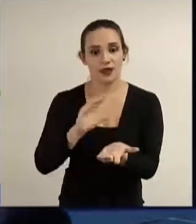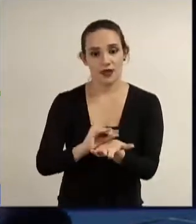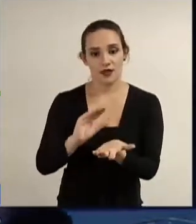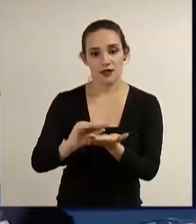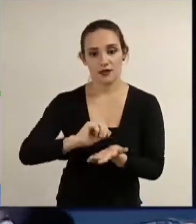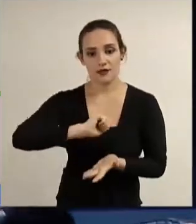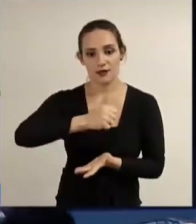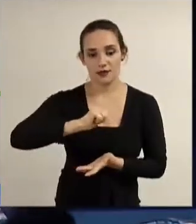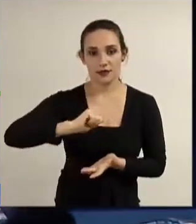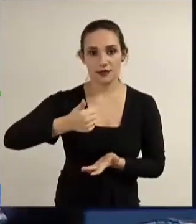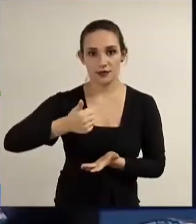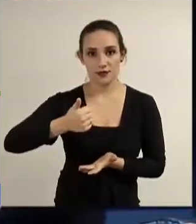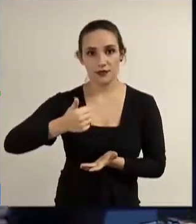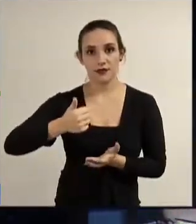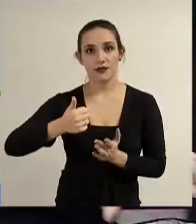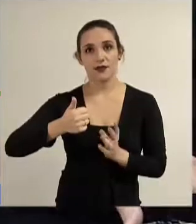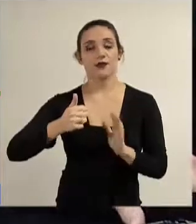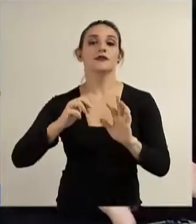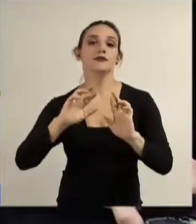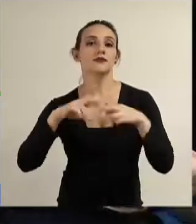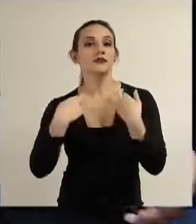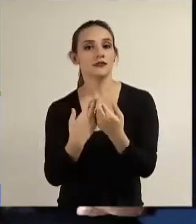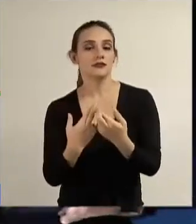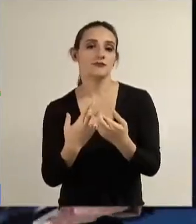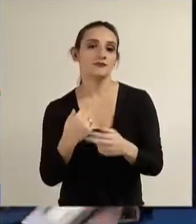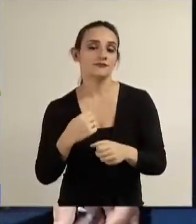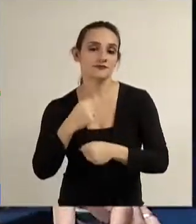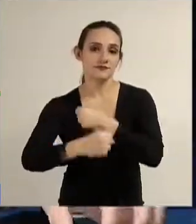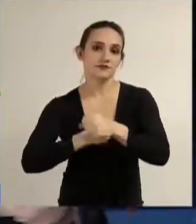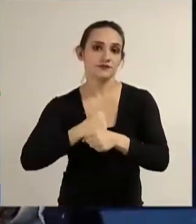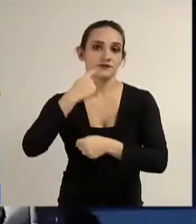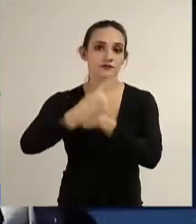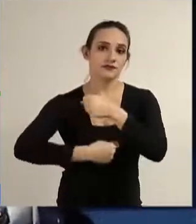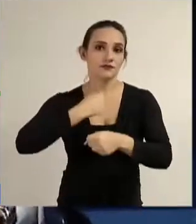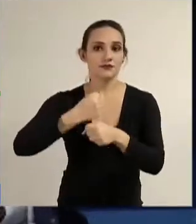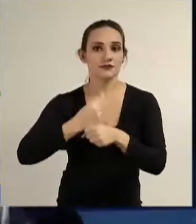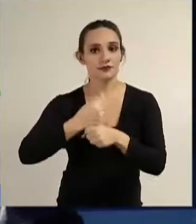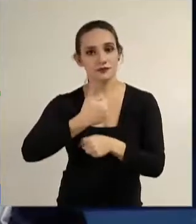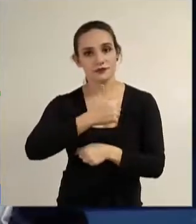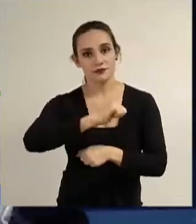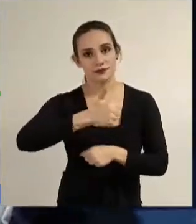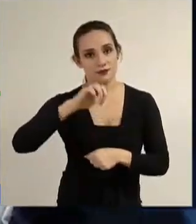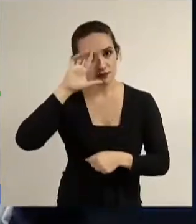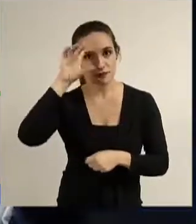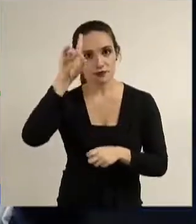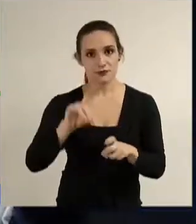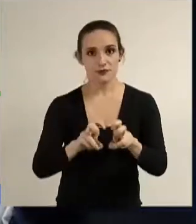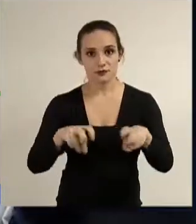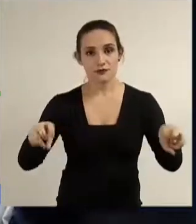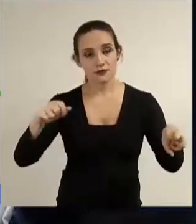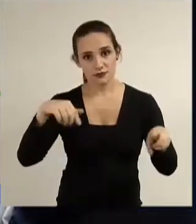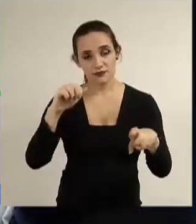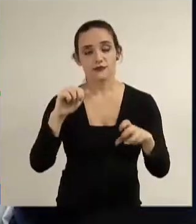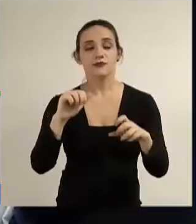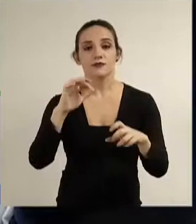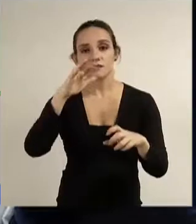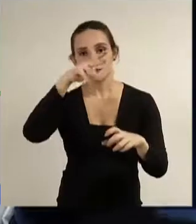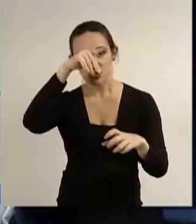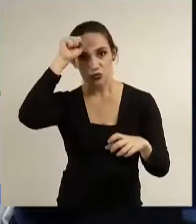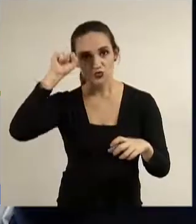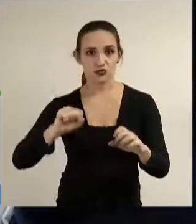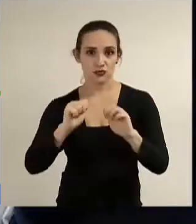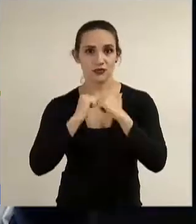sessão ordinária, da primeira sessão legislativa da 11ª legislatura da Assembleia Legislativa do Estado de Mato Grosso do